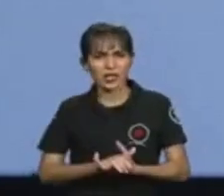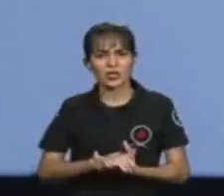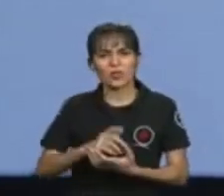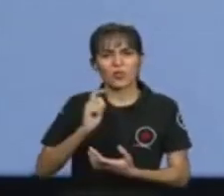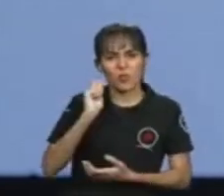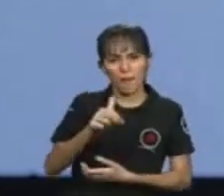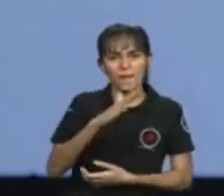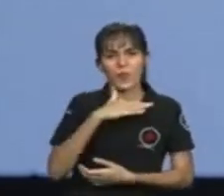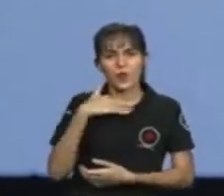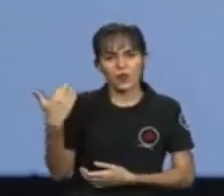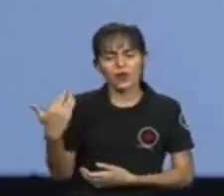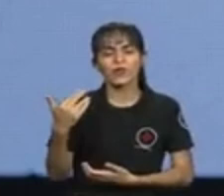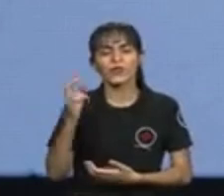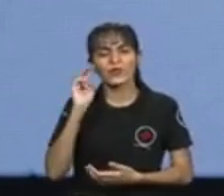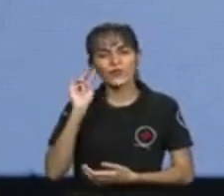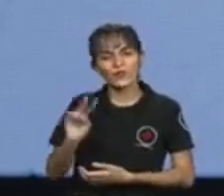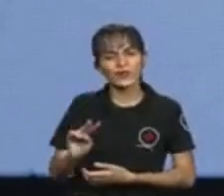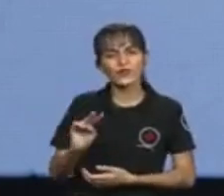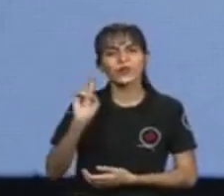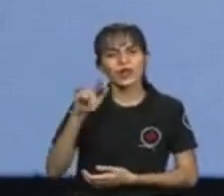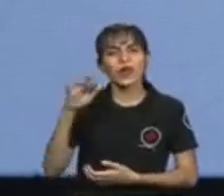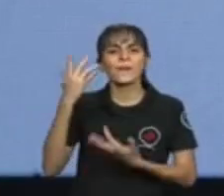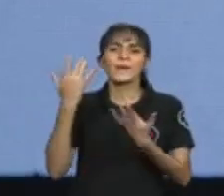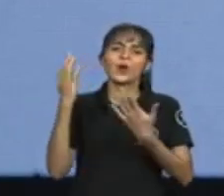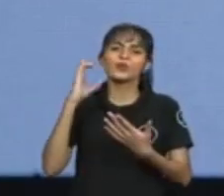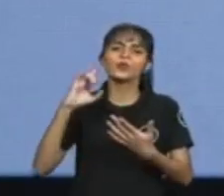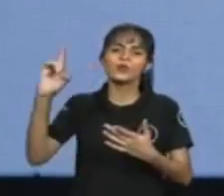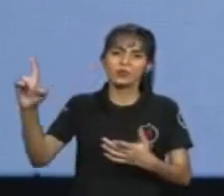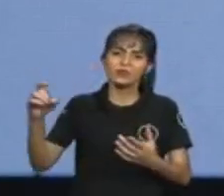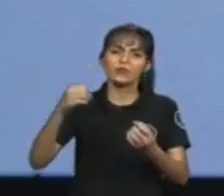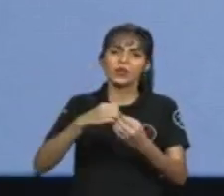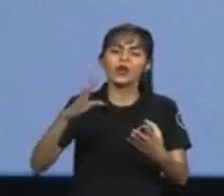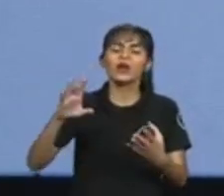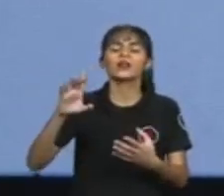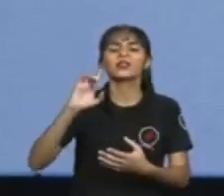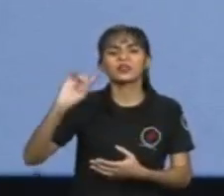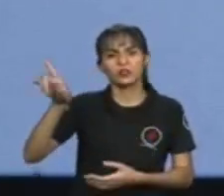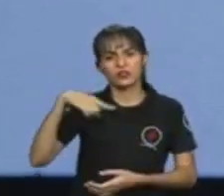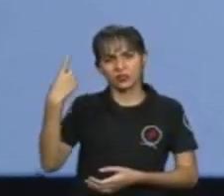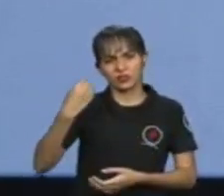atentado. E que eu vi que era a mão do Senhor, que era o milagre de Deus na nossa vida.